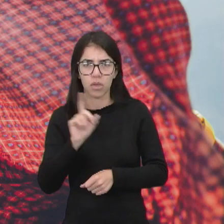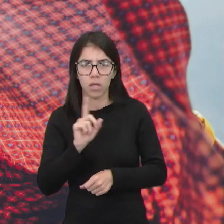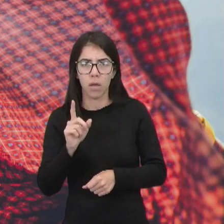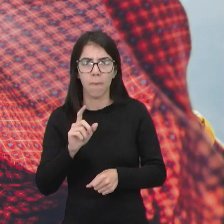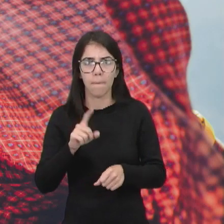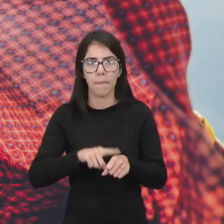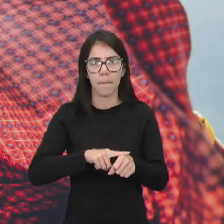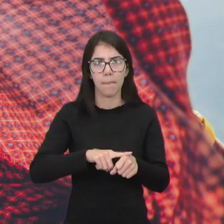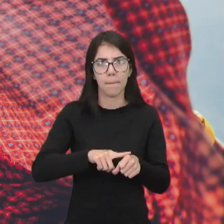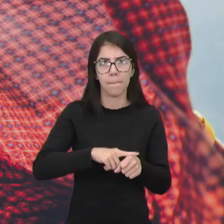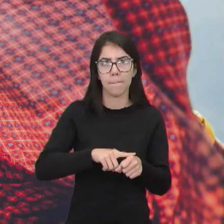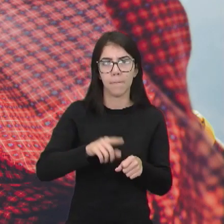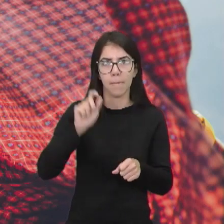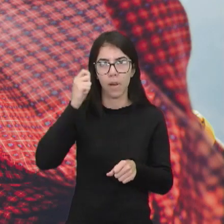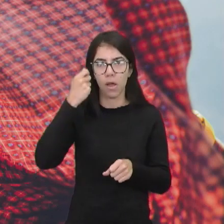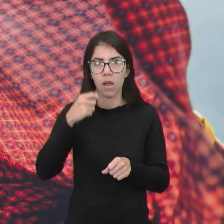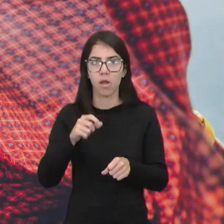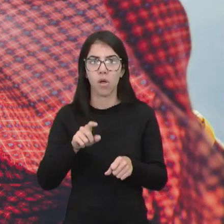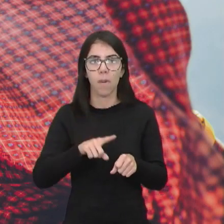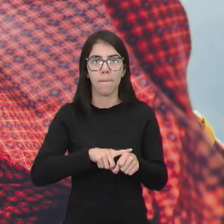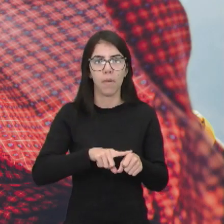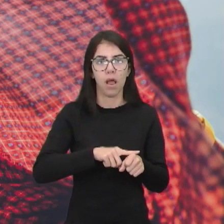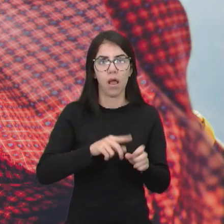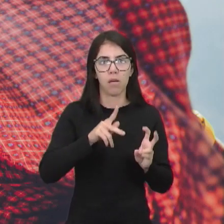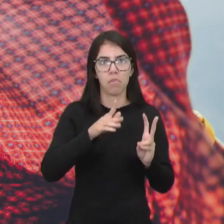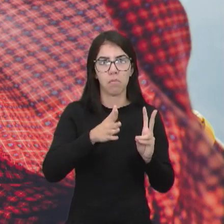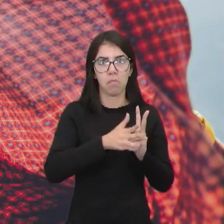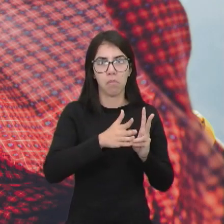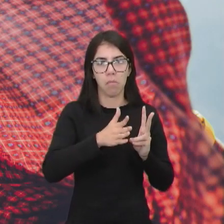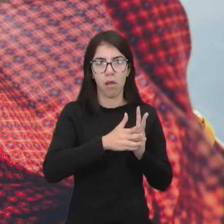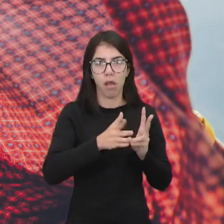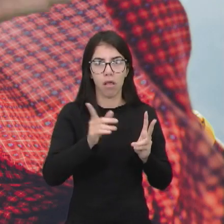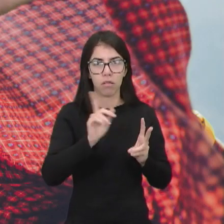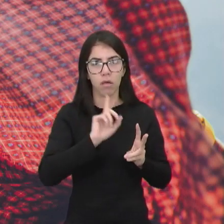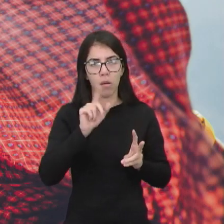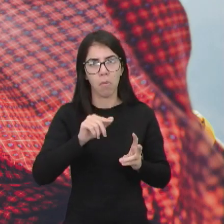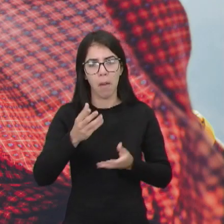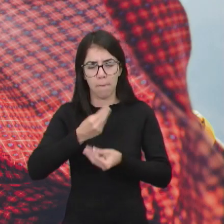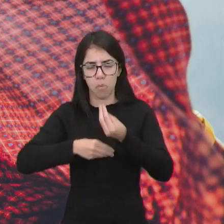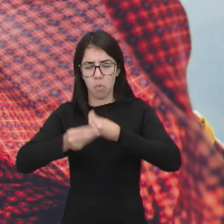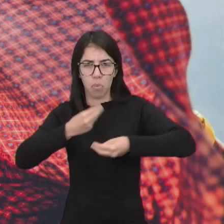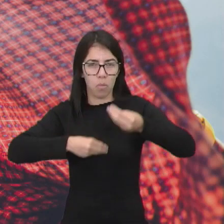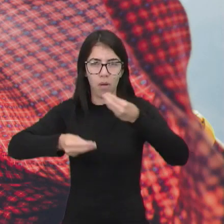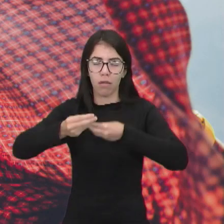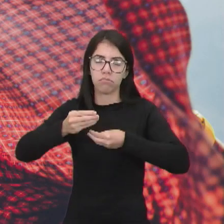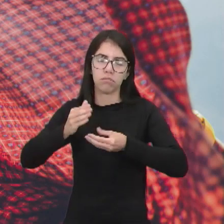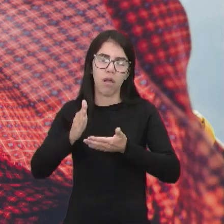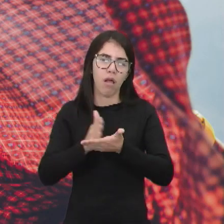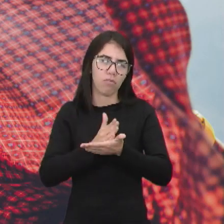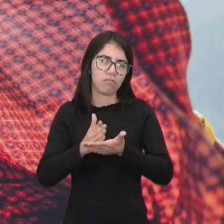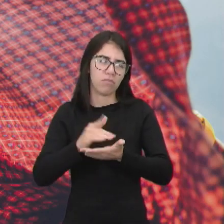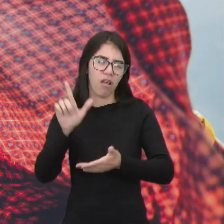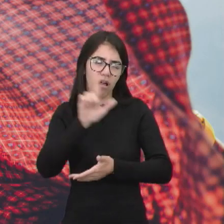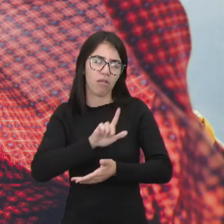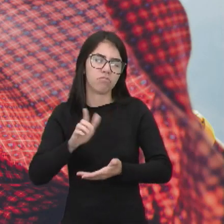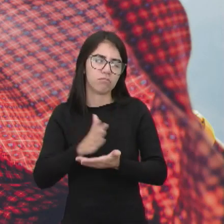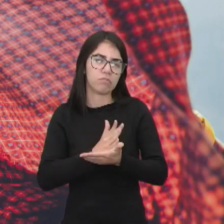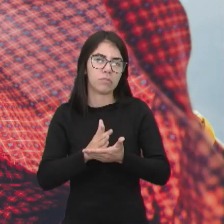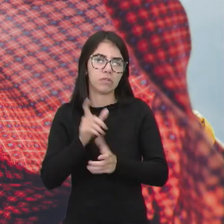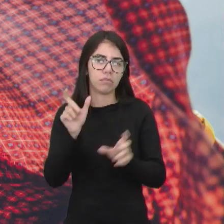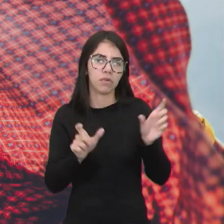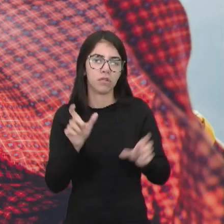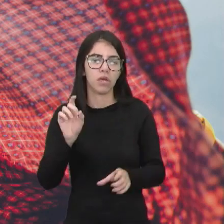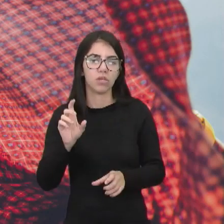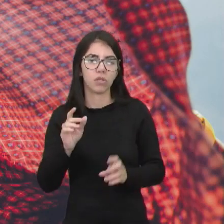são indígenas, e são, na verdade, uma grande mistura. Lógico, tem algumas pessoas que são